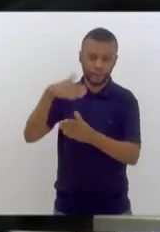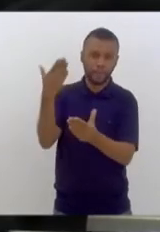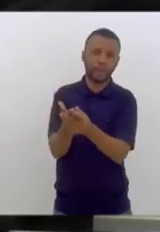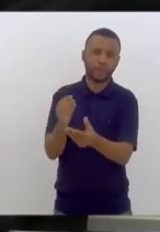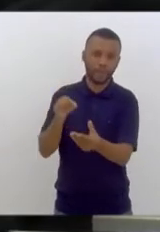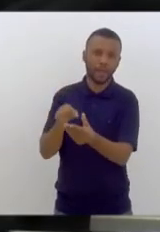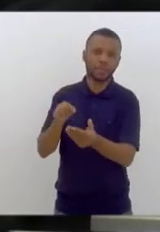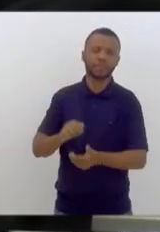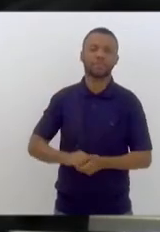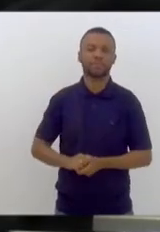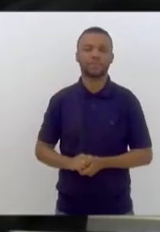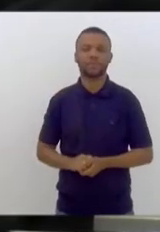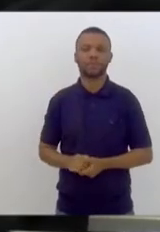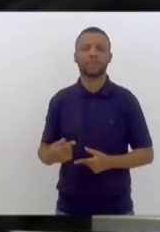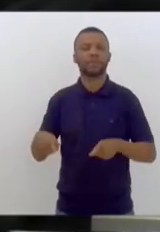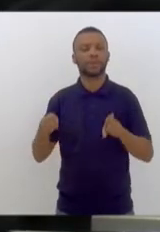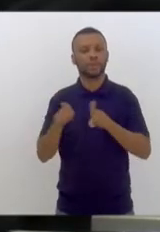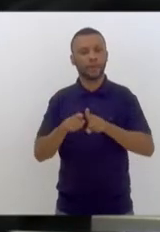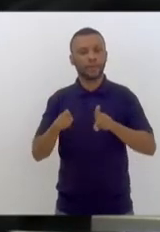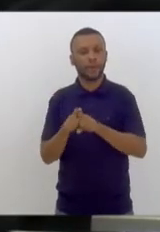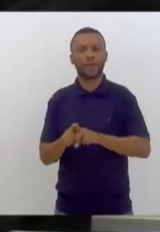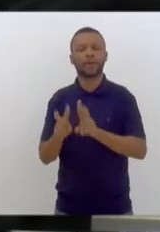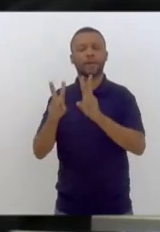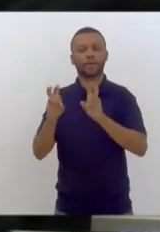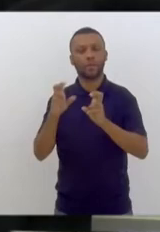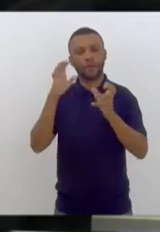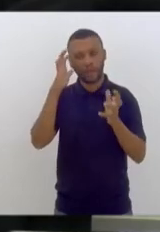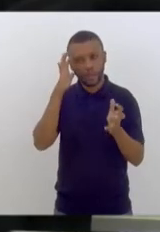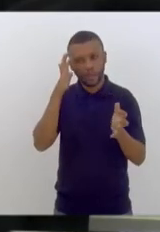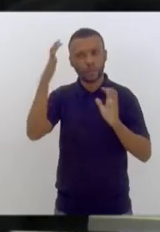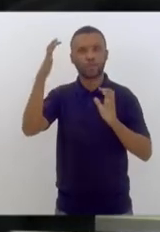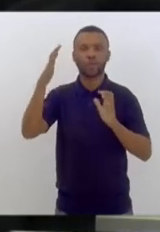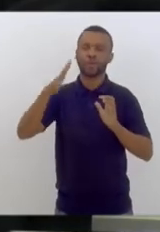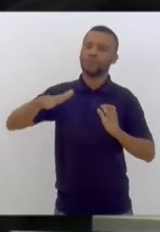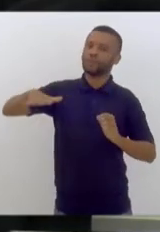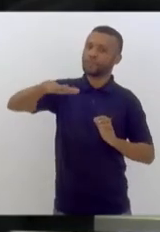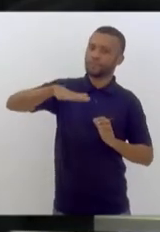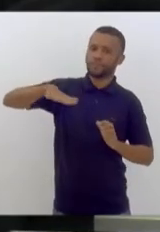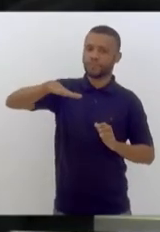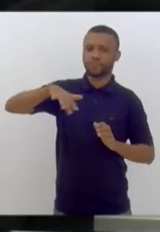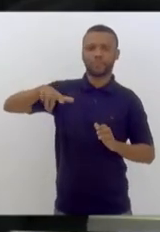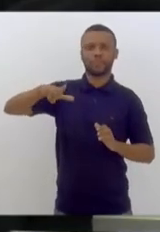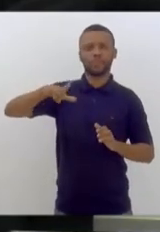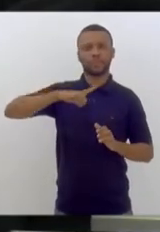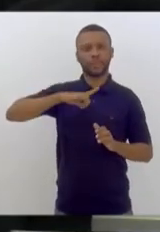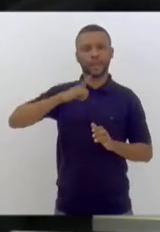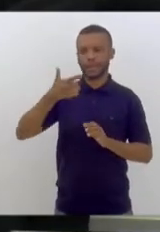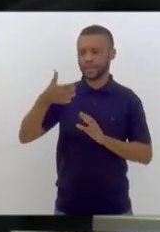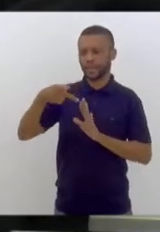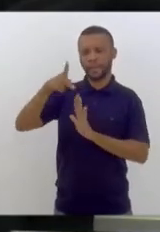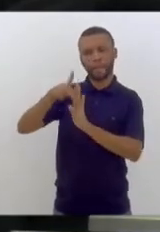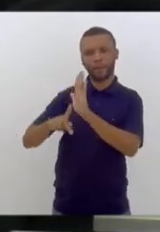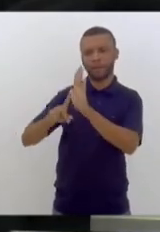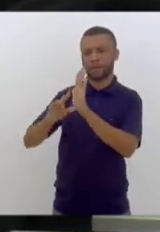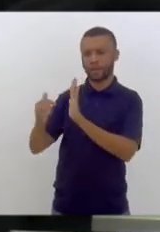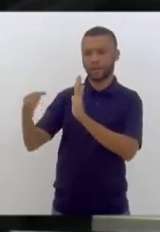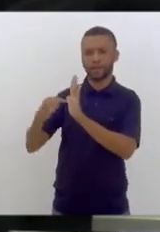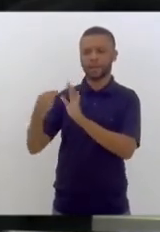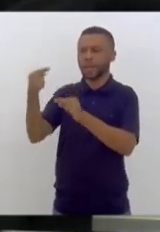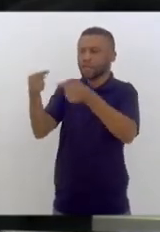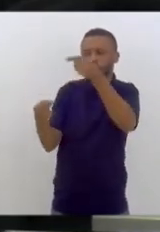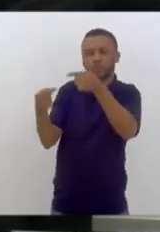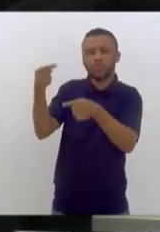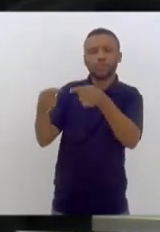Também em relação à situação que envolve esse projeto de lei que está em discussão